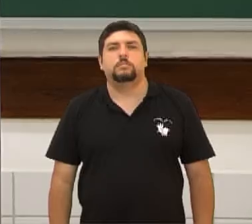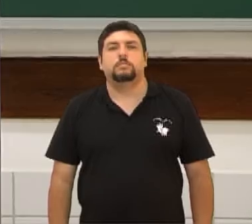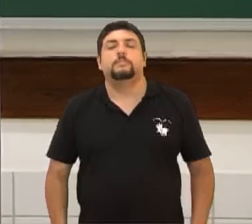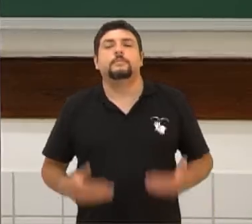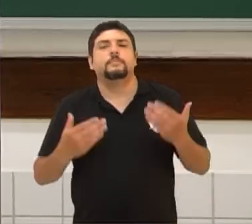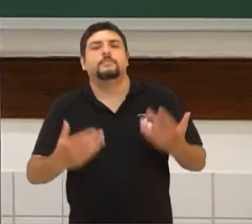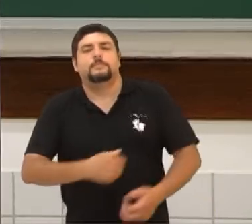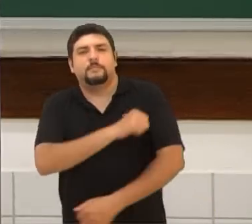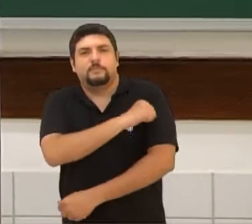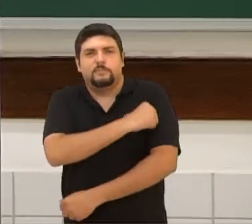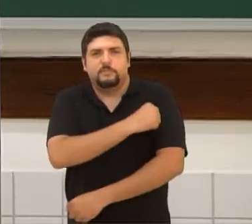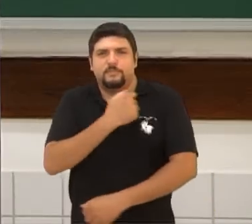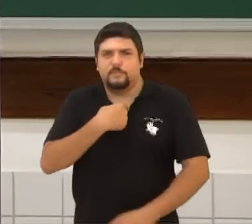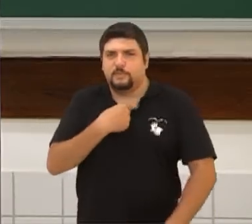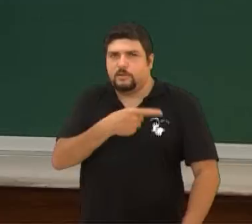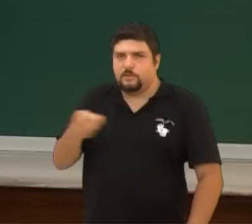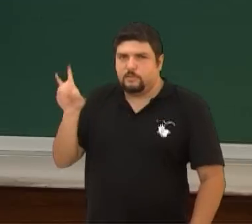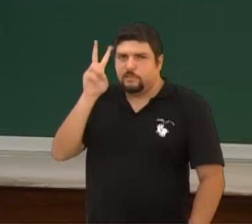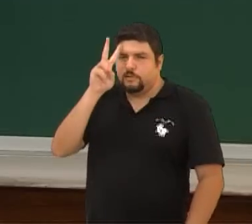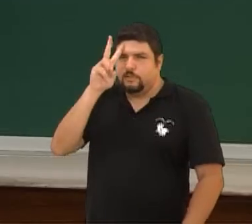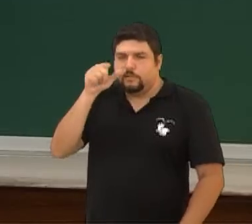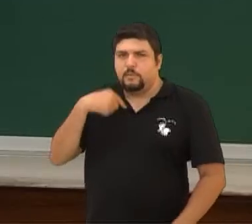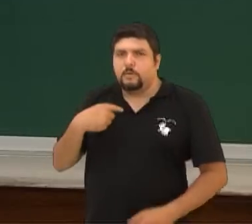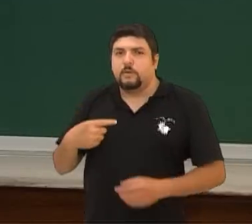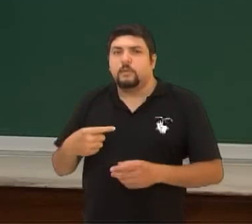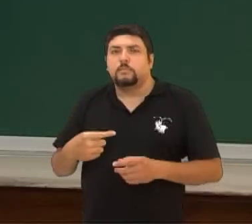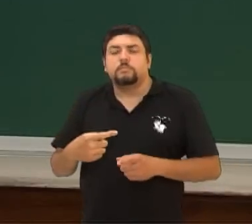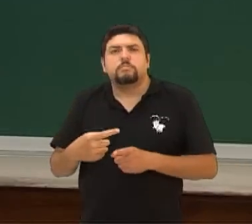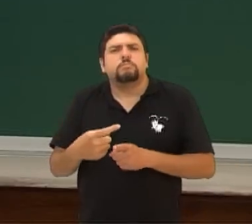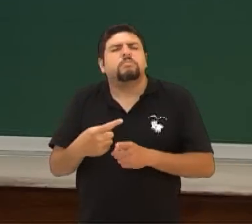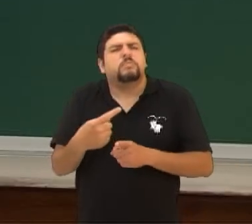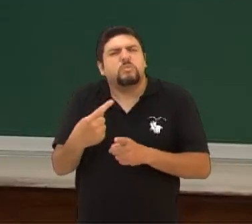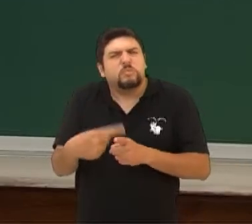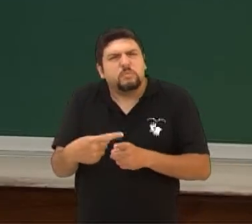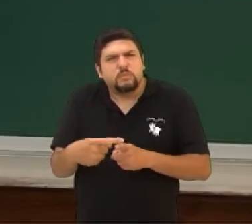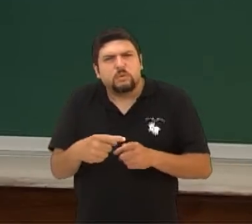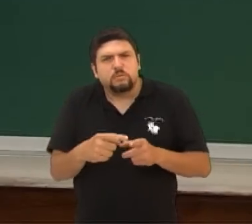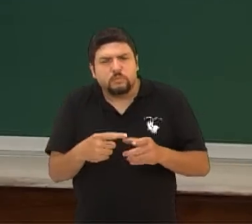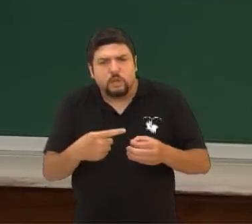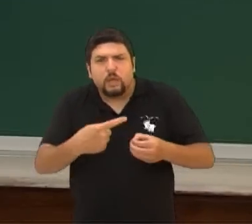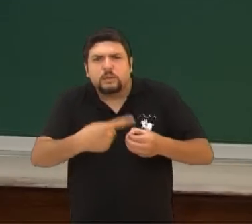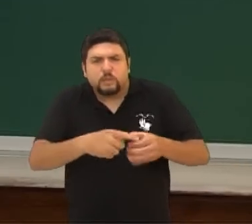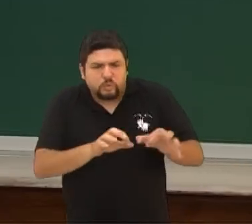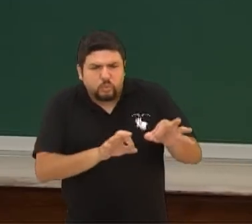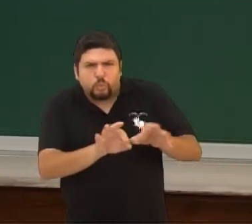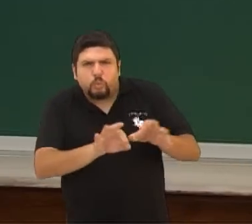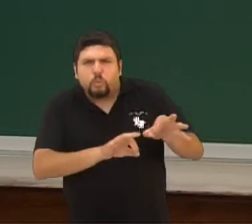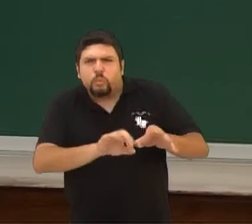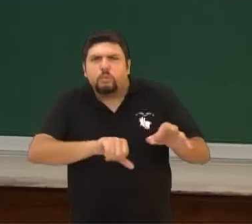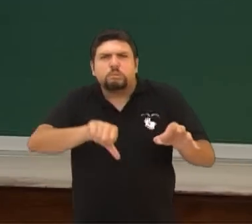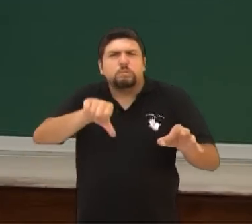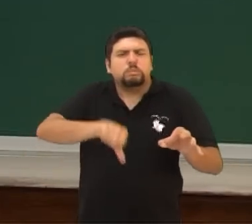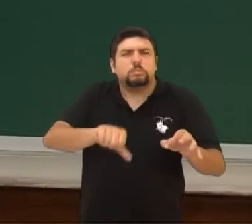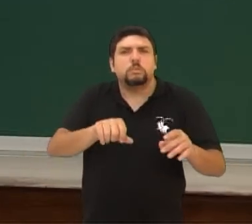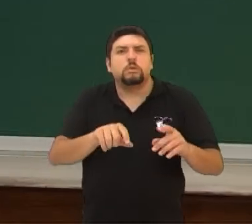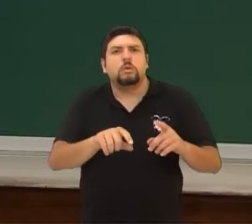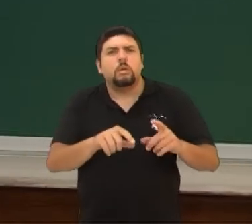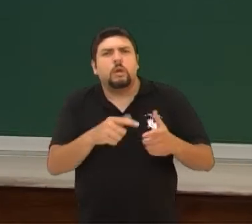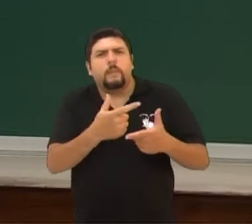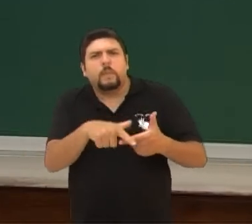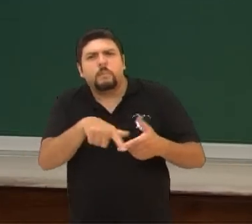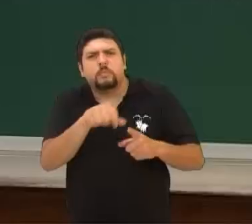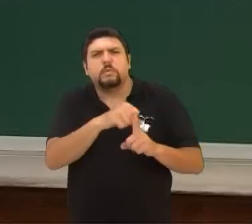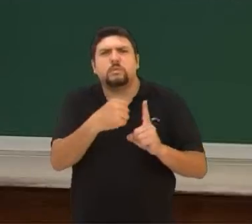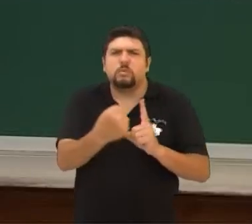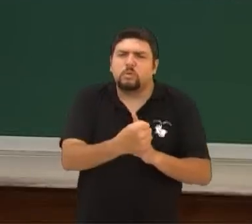E aí, oitavo ano, lembraram por que ainda, apesar do mau planejamento de algumas cidades, aí, dos problemas sociais,